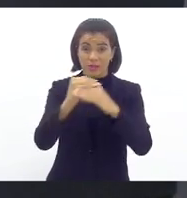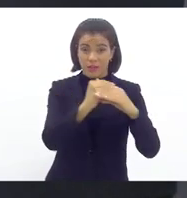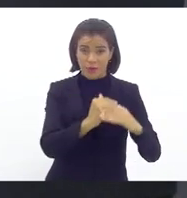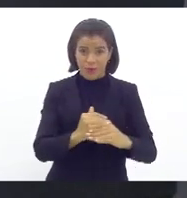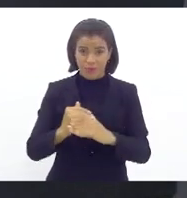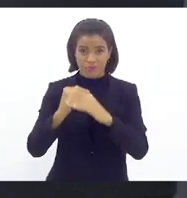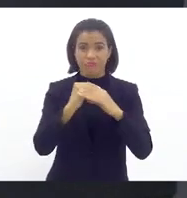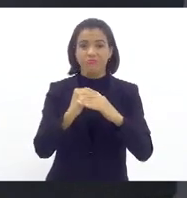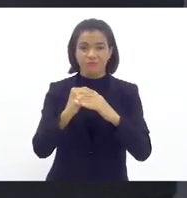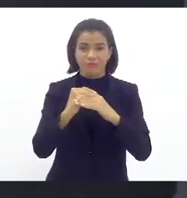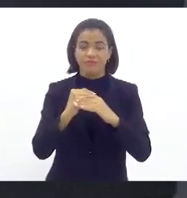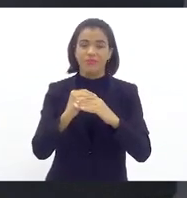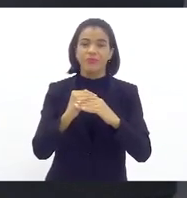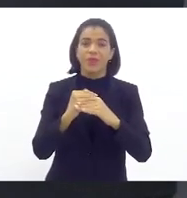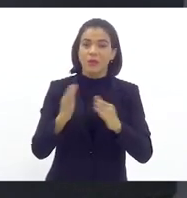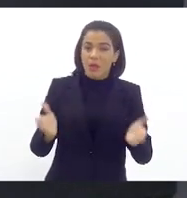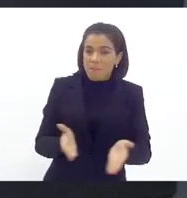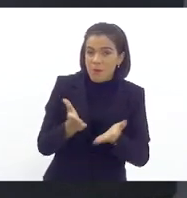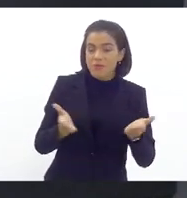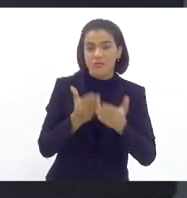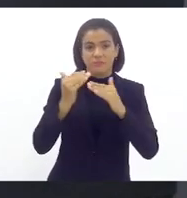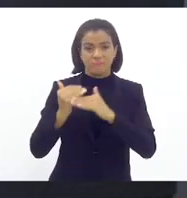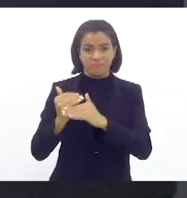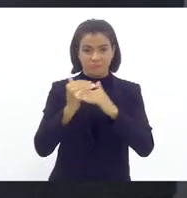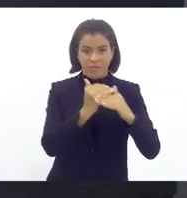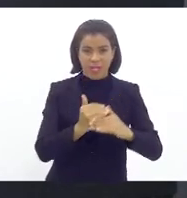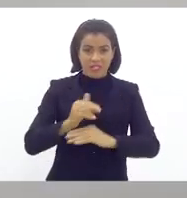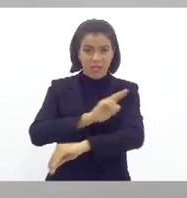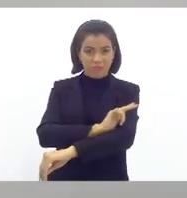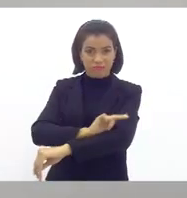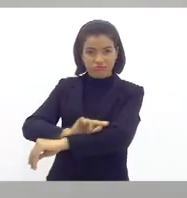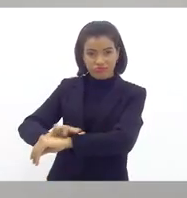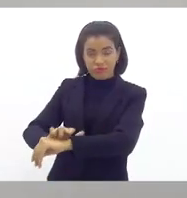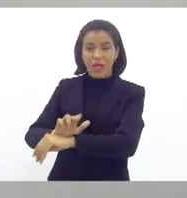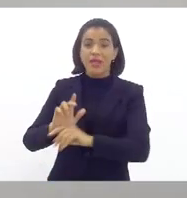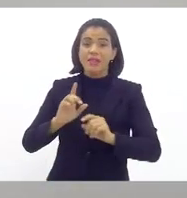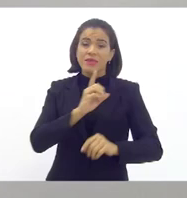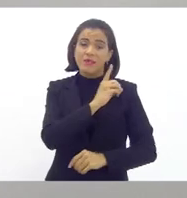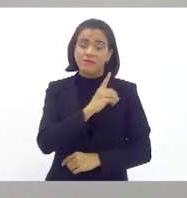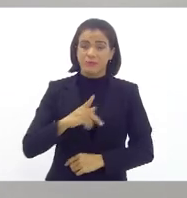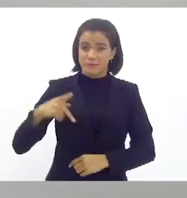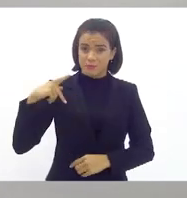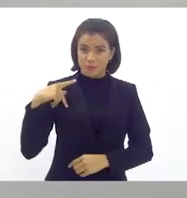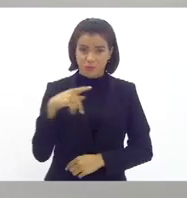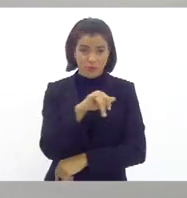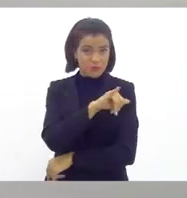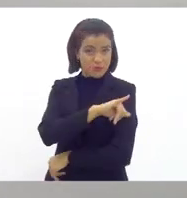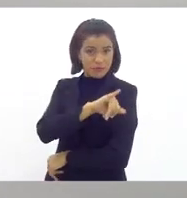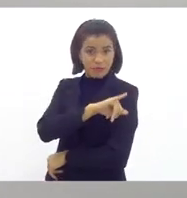representando a subcoordenadoria da promoção da igualdade racial da Defensoria Pública do Rio de Janeiro,